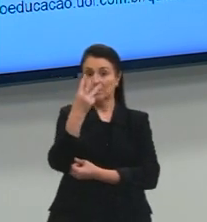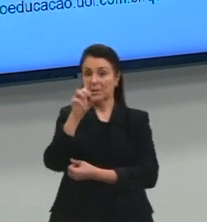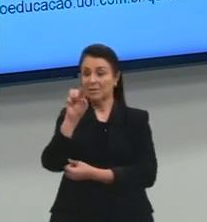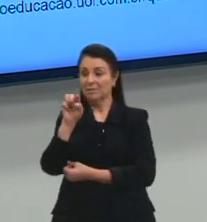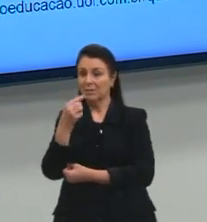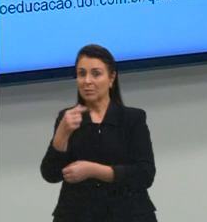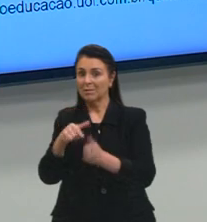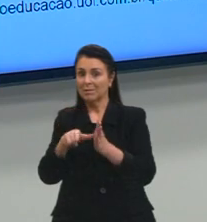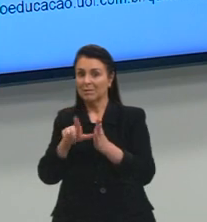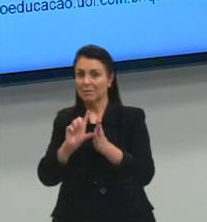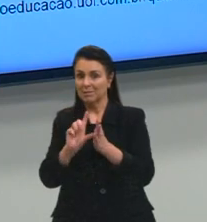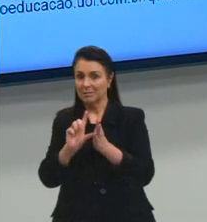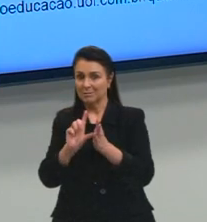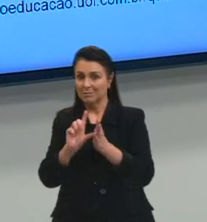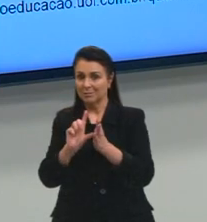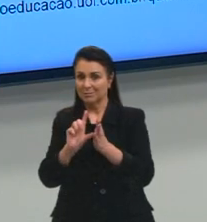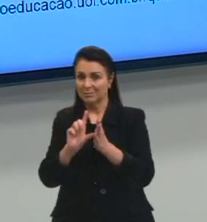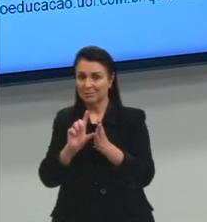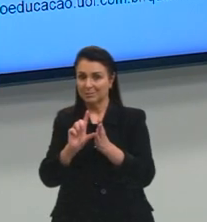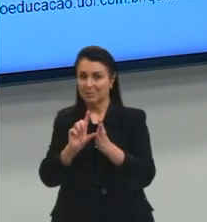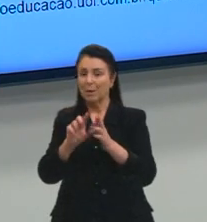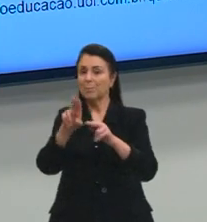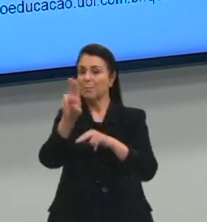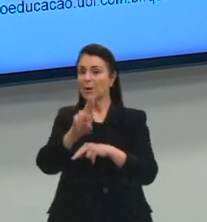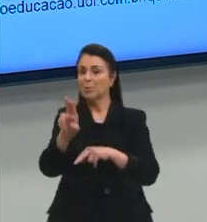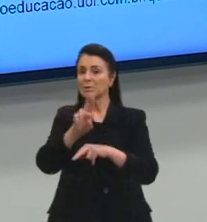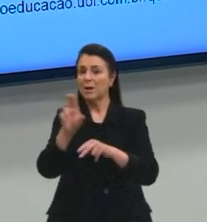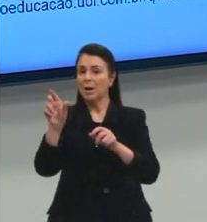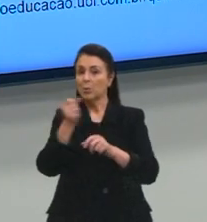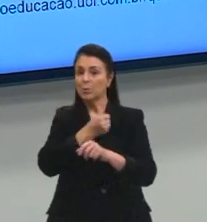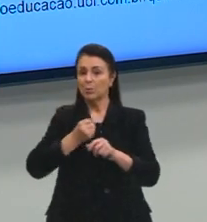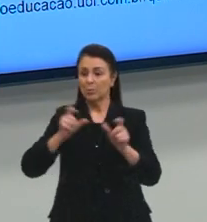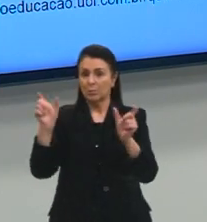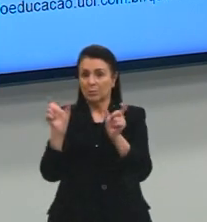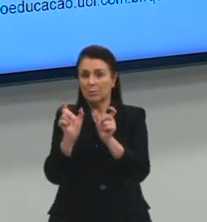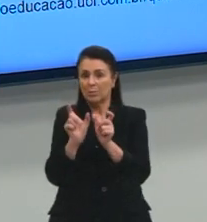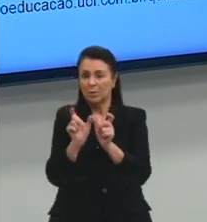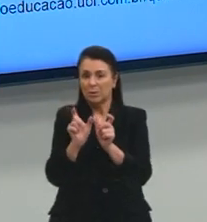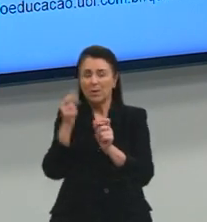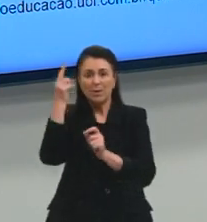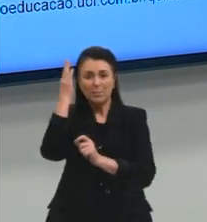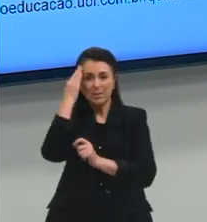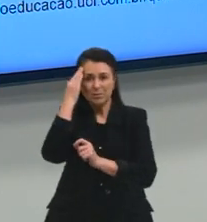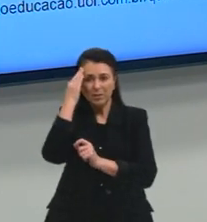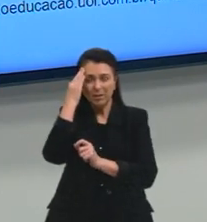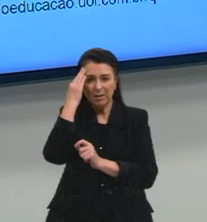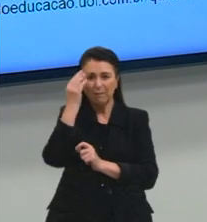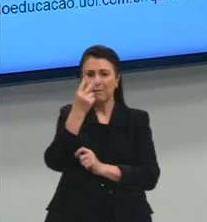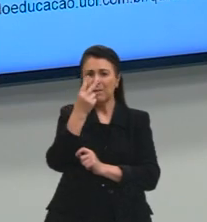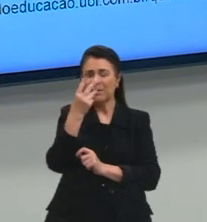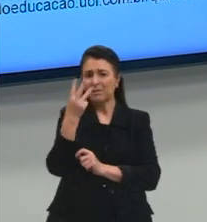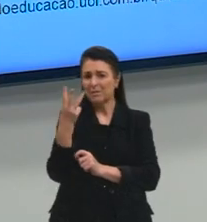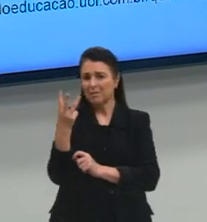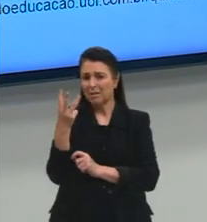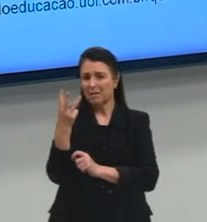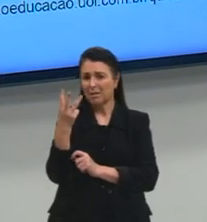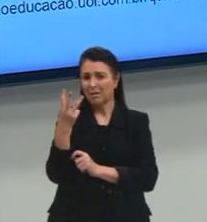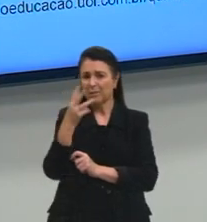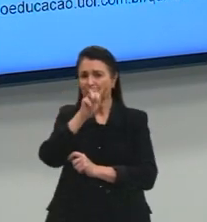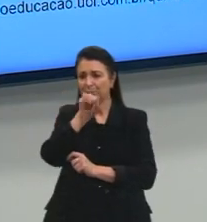condensar o número nessa escrever um número menor que mas já pensou escrever 23 casas a gente é cansar só na escrita